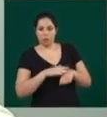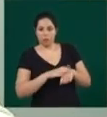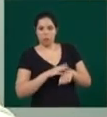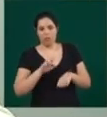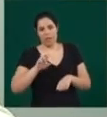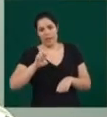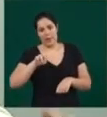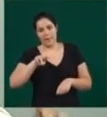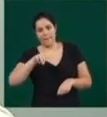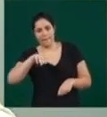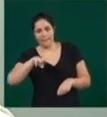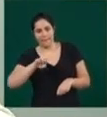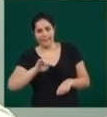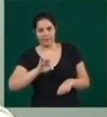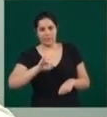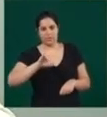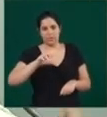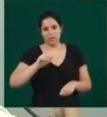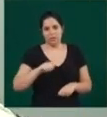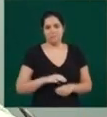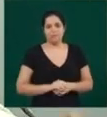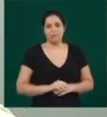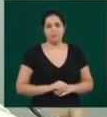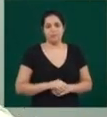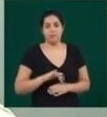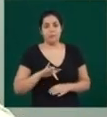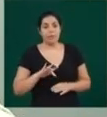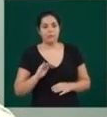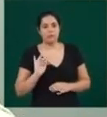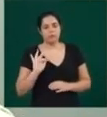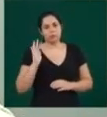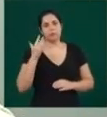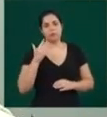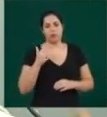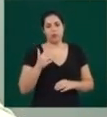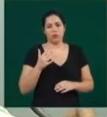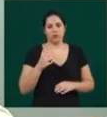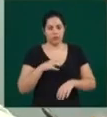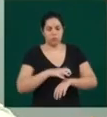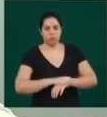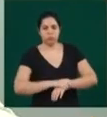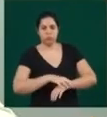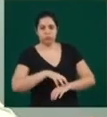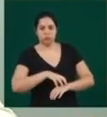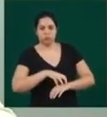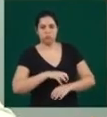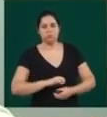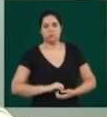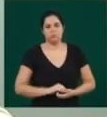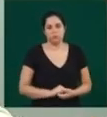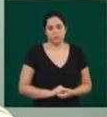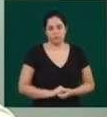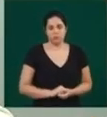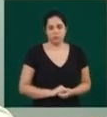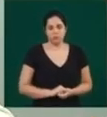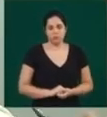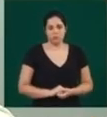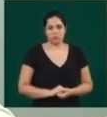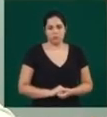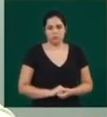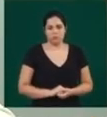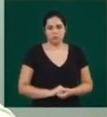doenças reumáticas, é a mais frequente das formas inflamatórias, das doenças reumáticas inflamatórias,